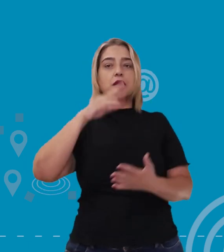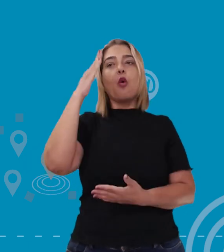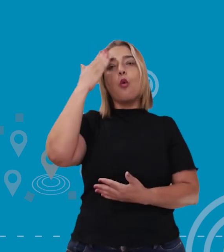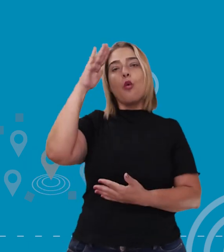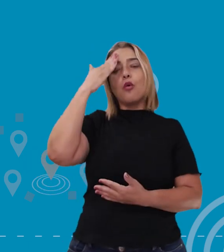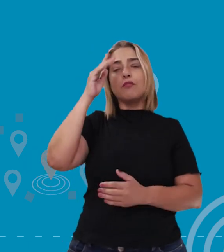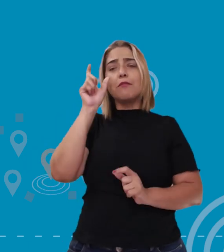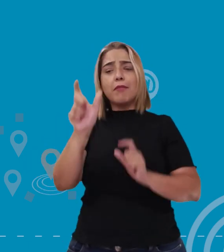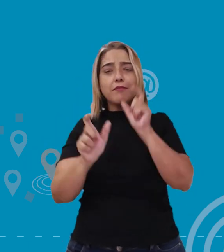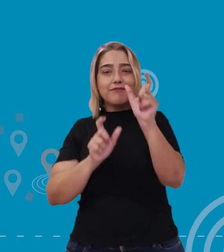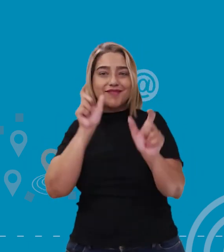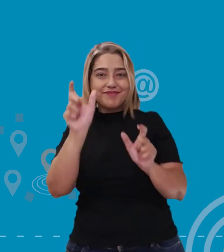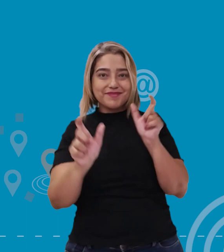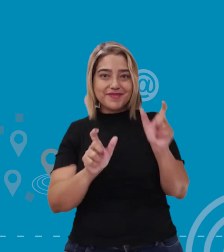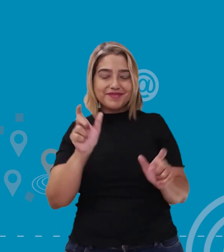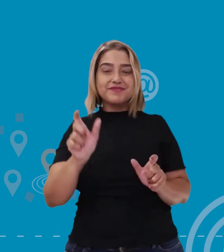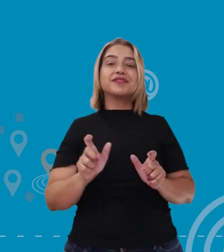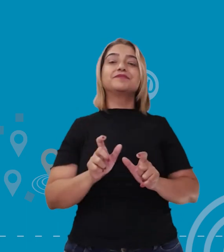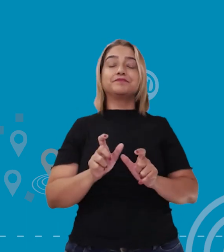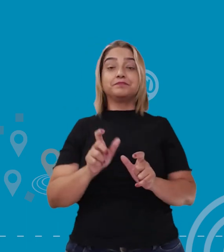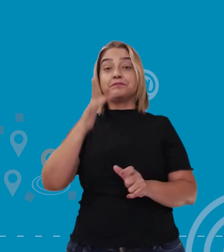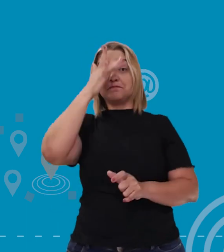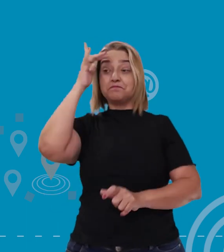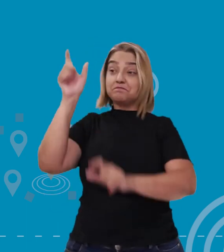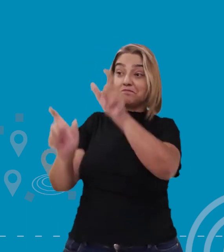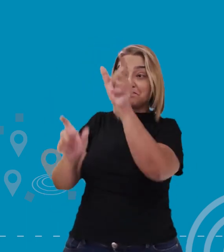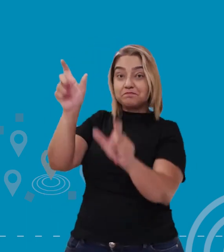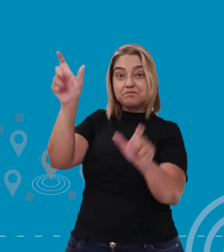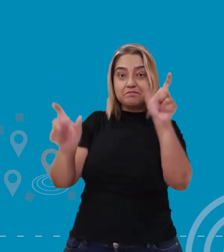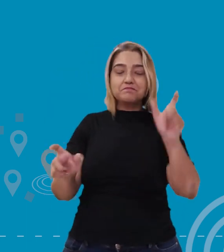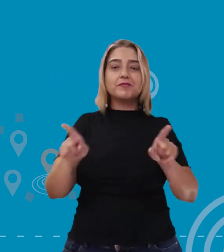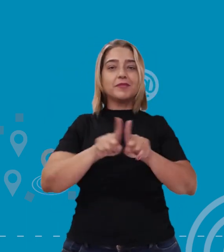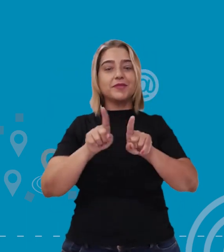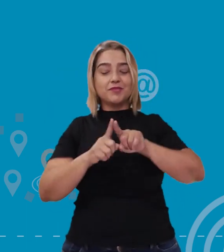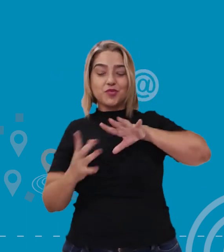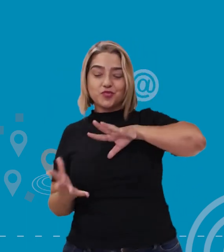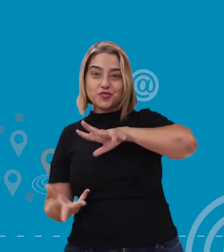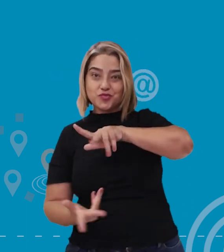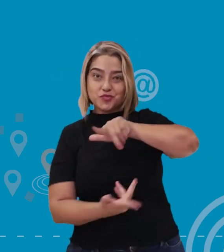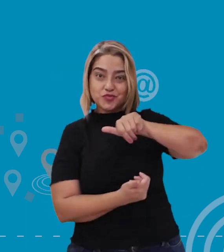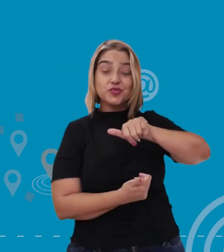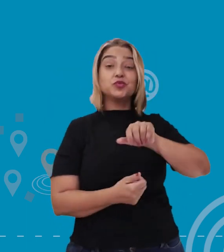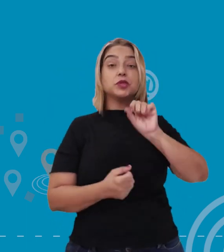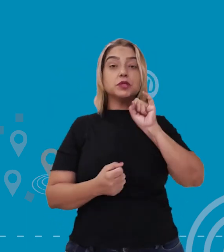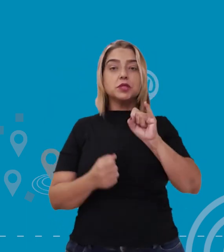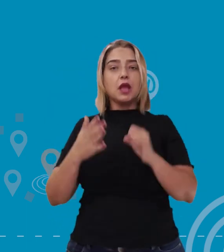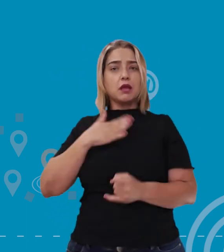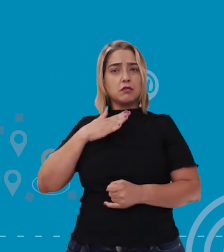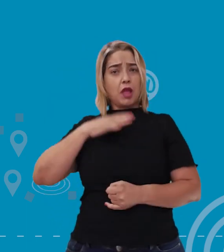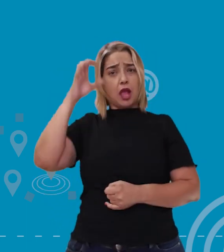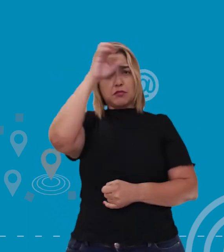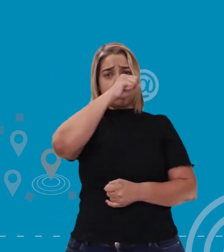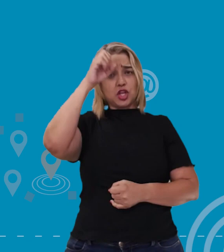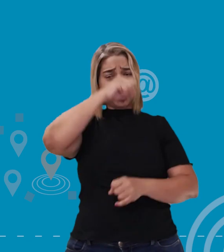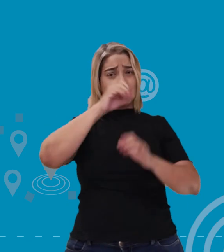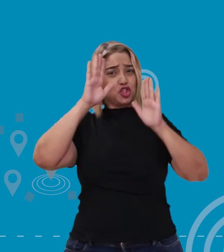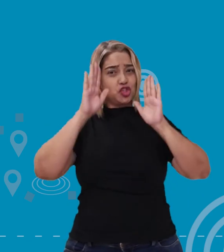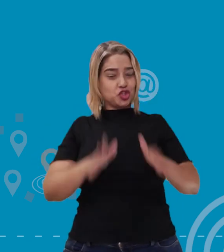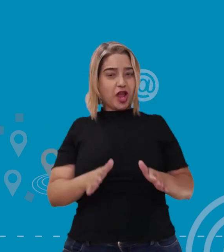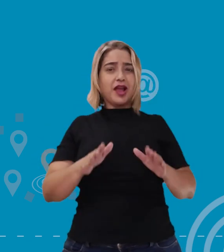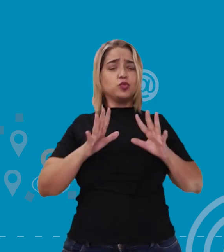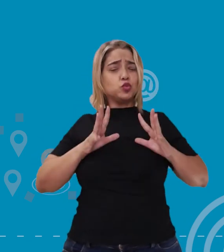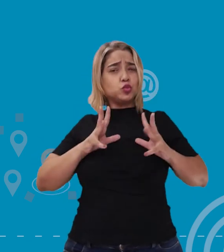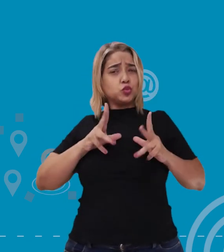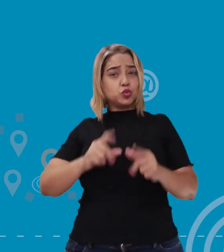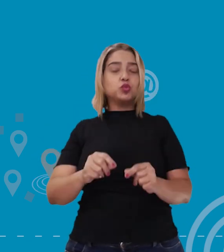palavras, as pessoas e o mundo. Quando uma pessoa está plenamente alfabetizada, ela